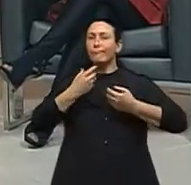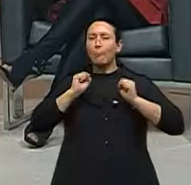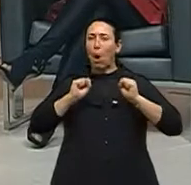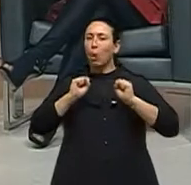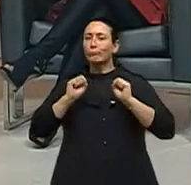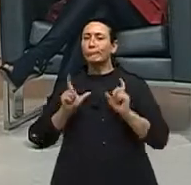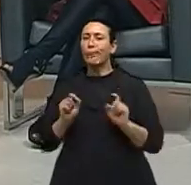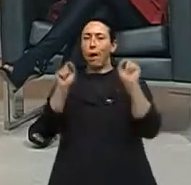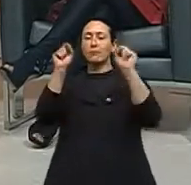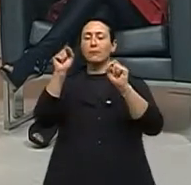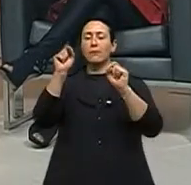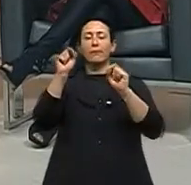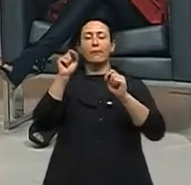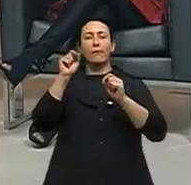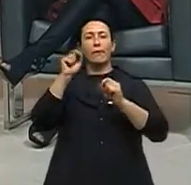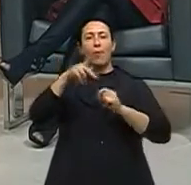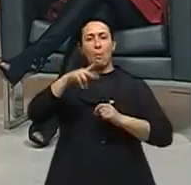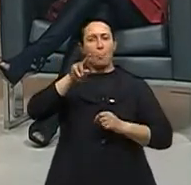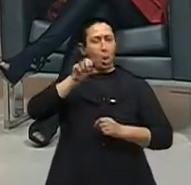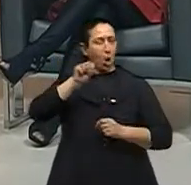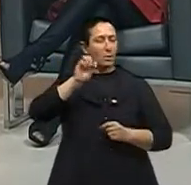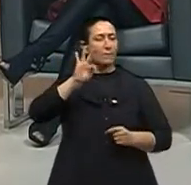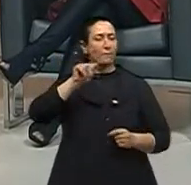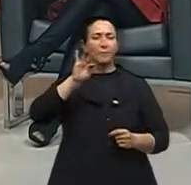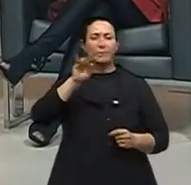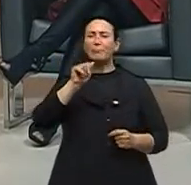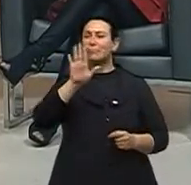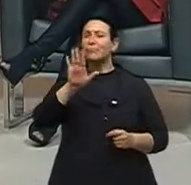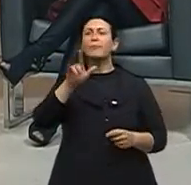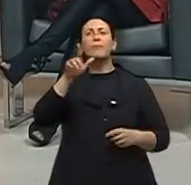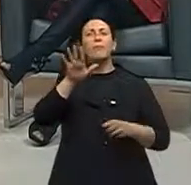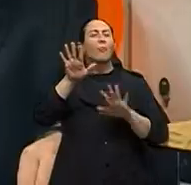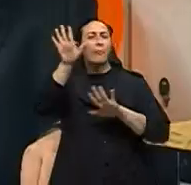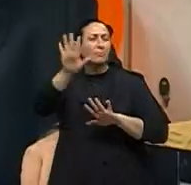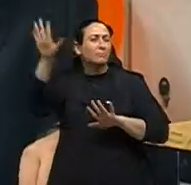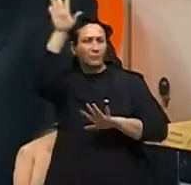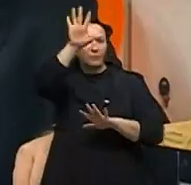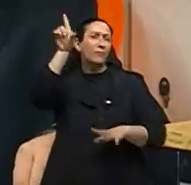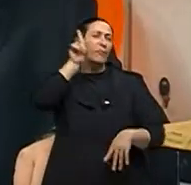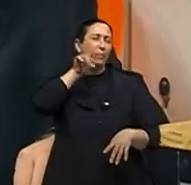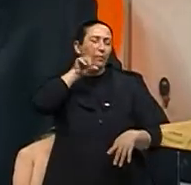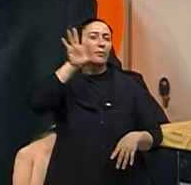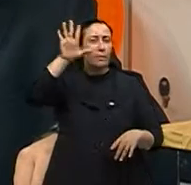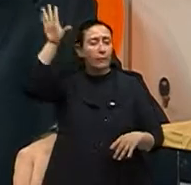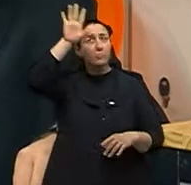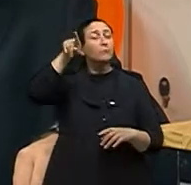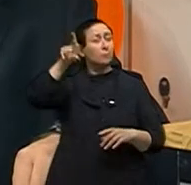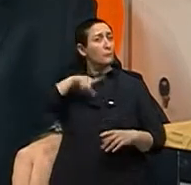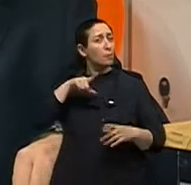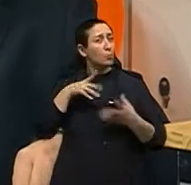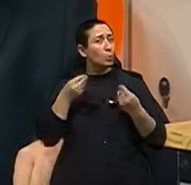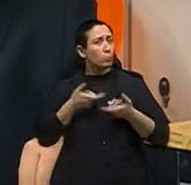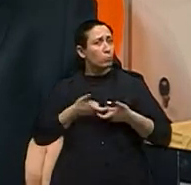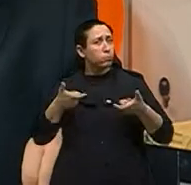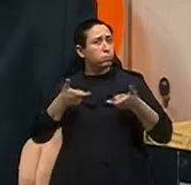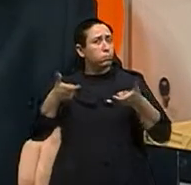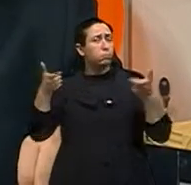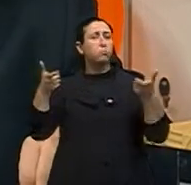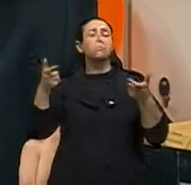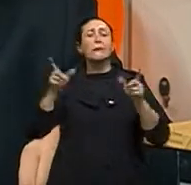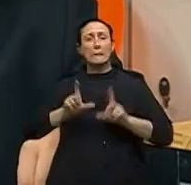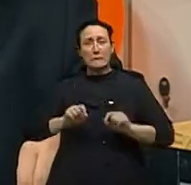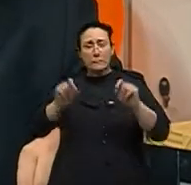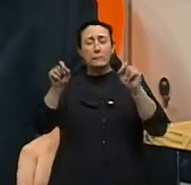a após um um período de de em torno de 10 anos eles passam a ter uma incidência de câncer de próstata